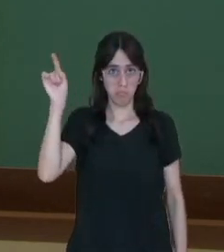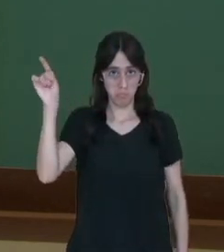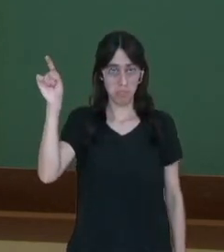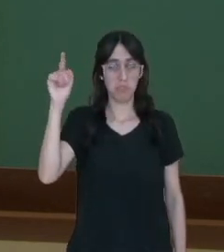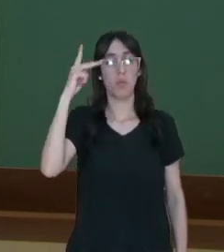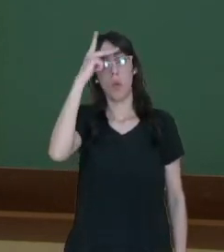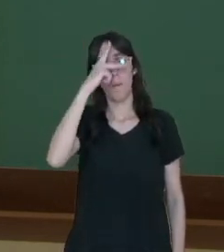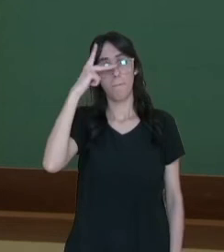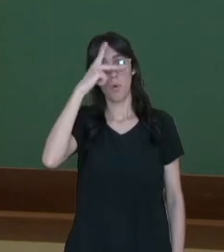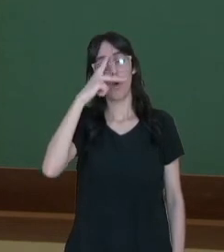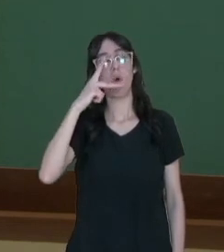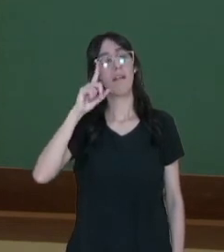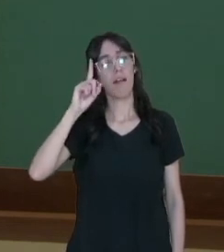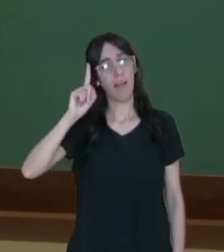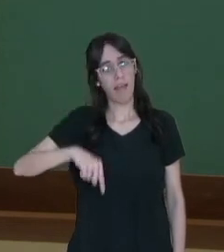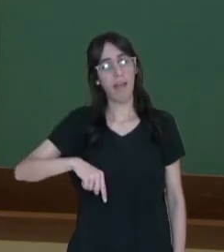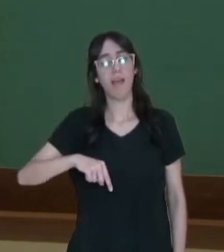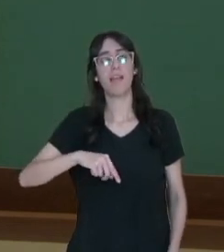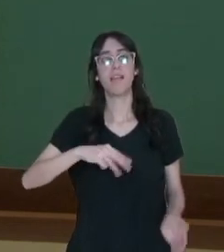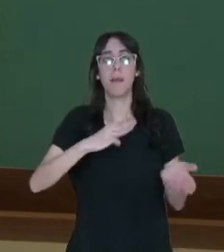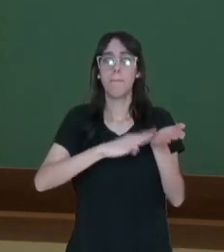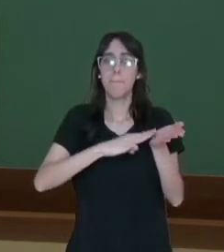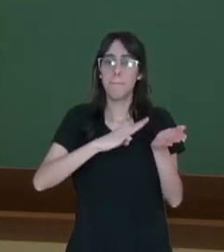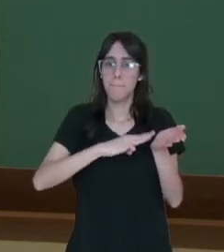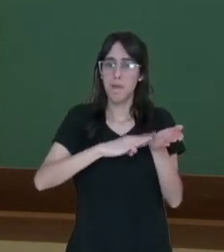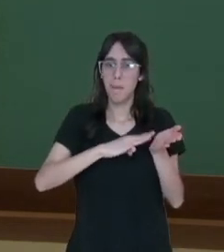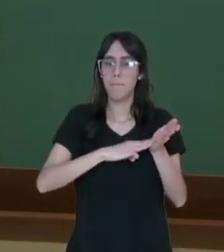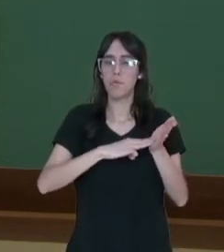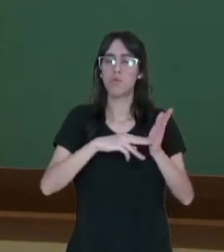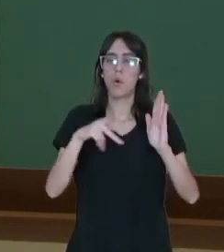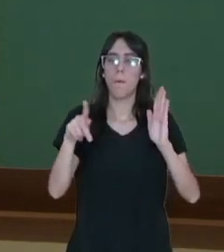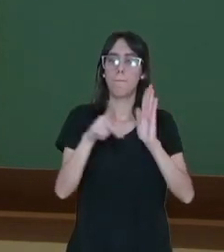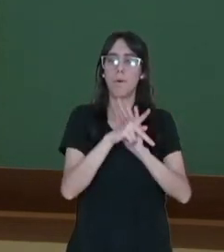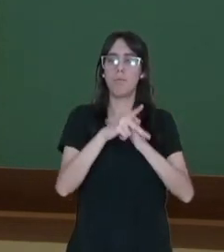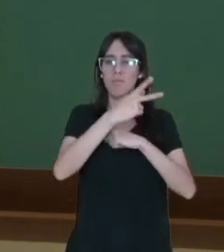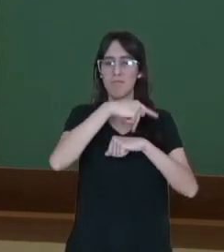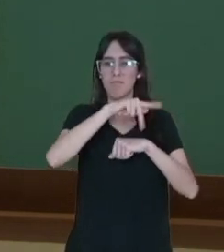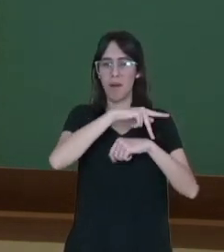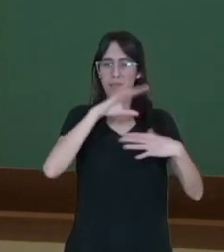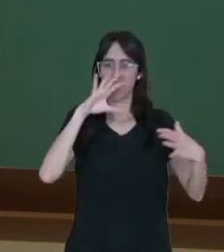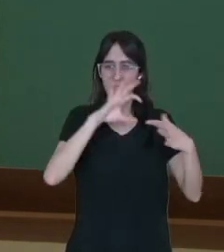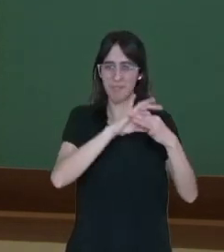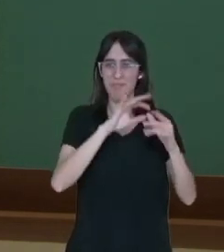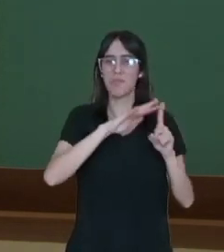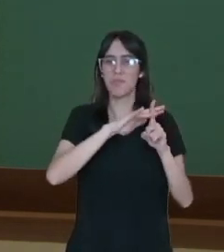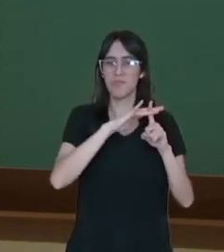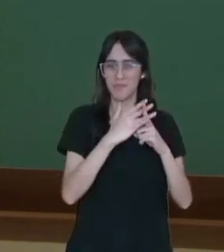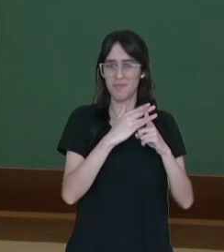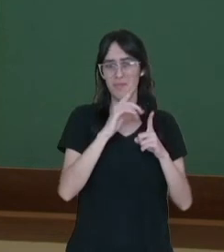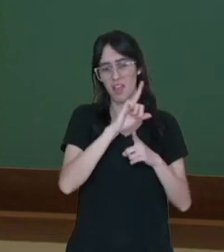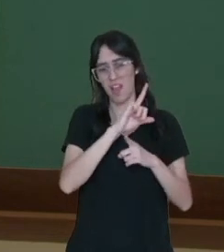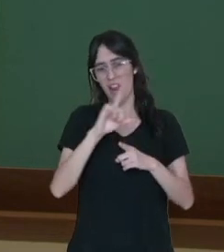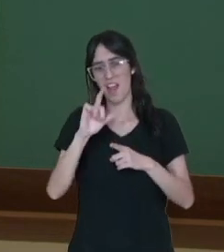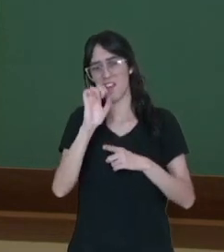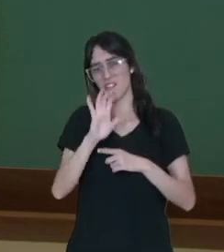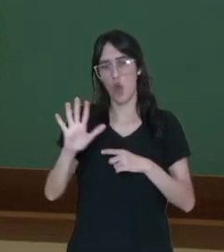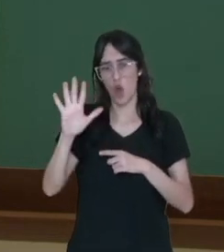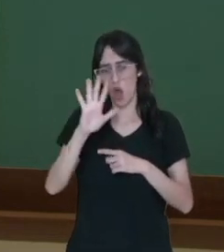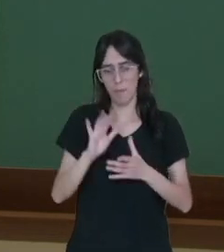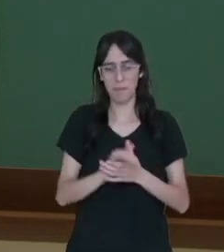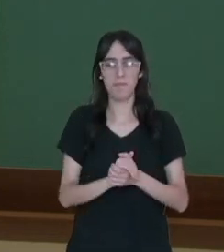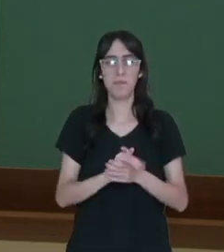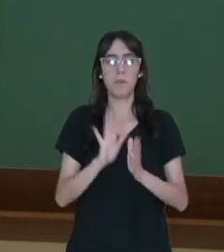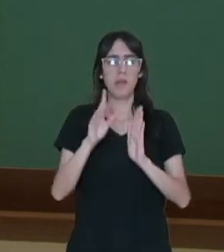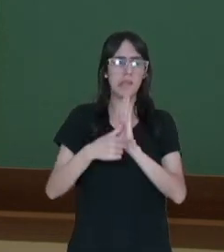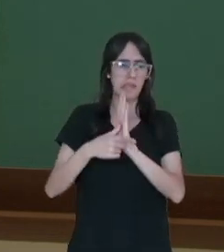Polônia, membro dos países aí que faziam aí parte do bloco socialista no leste europeu. Antes da gente